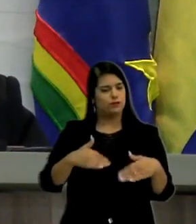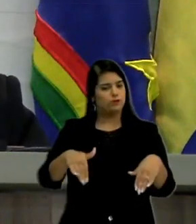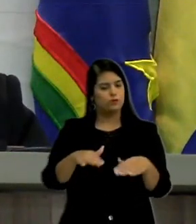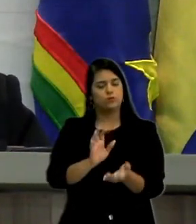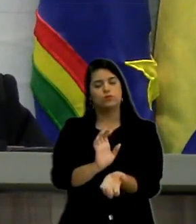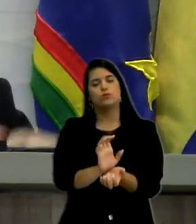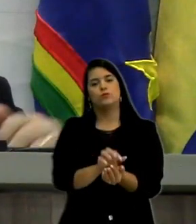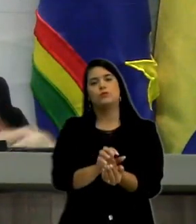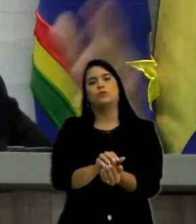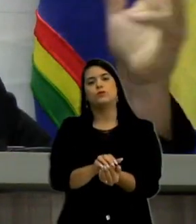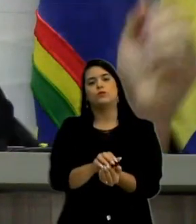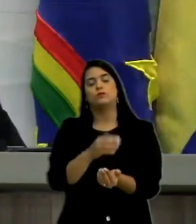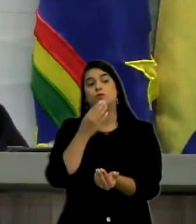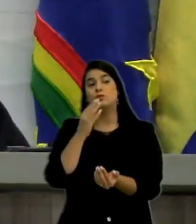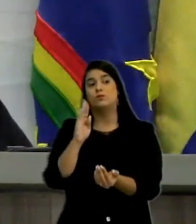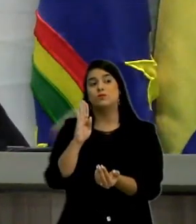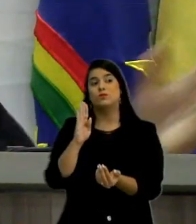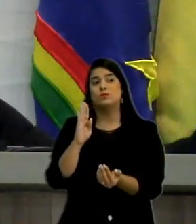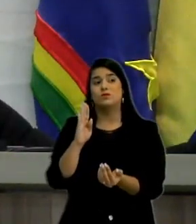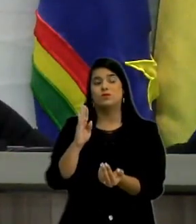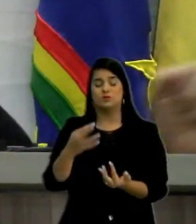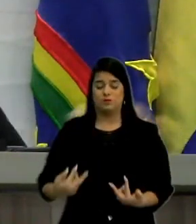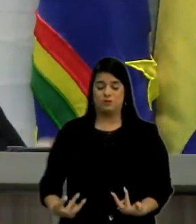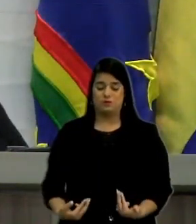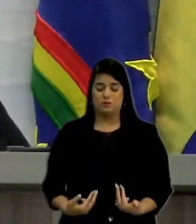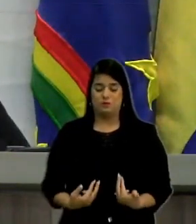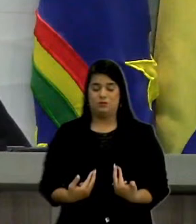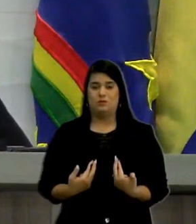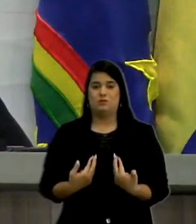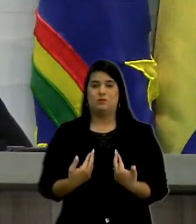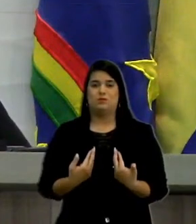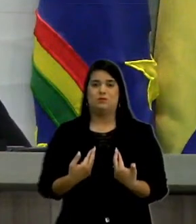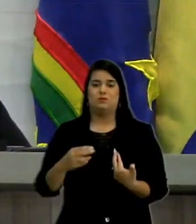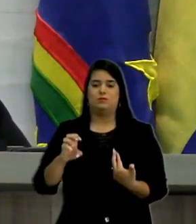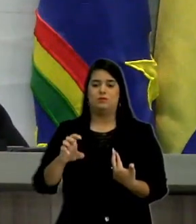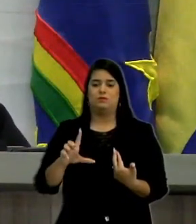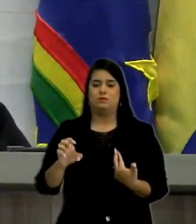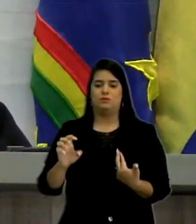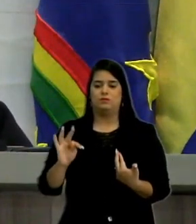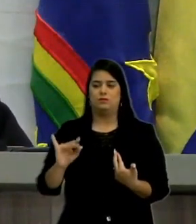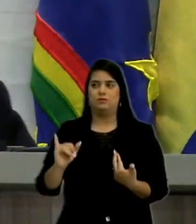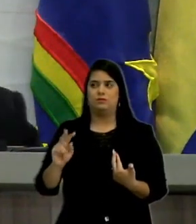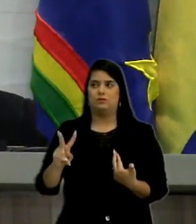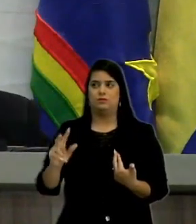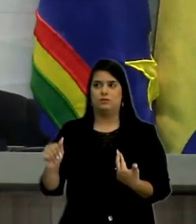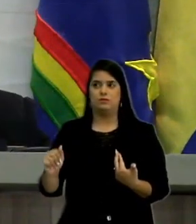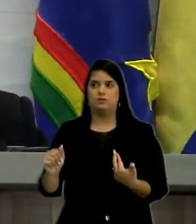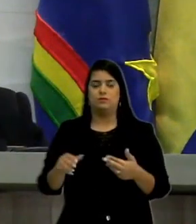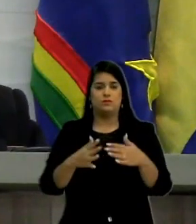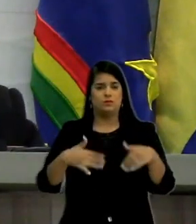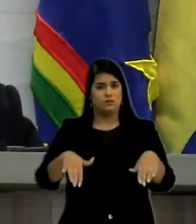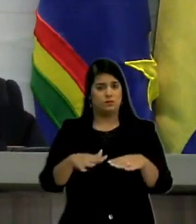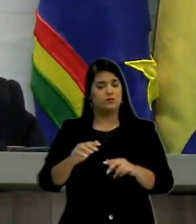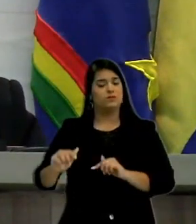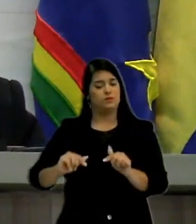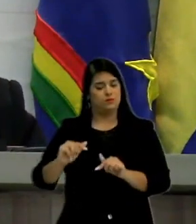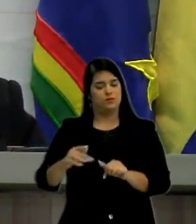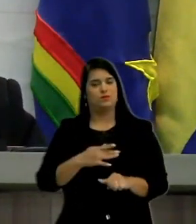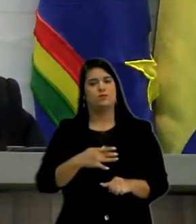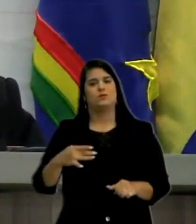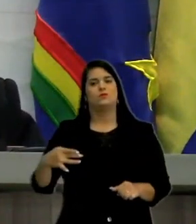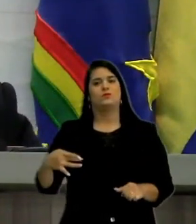estado, principalmente a cirurgia eletiva. Nilton sabe muito bem disso, e todos que mexem aqui com a área da